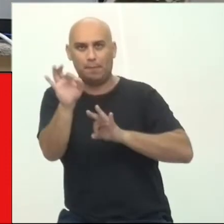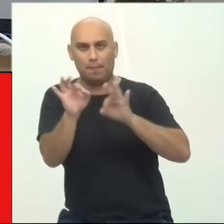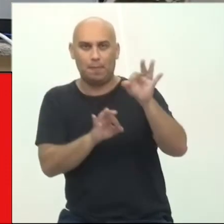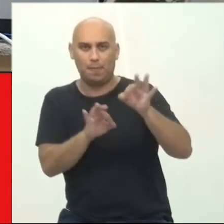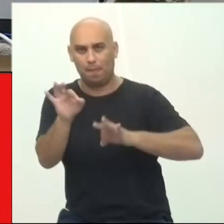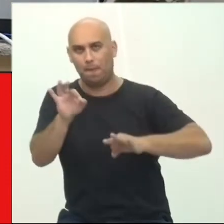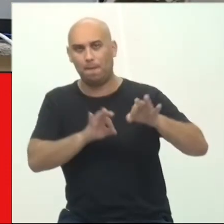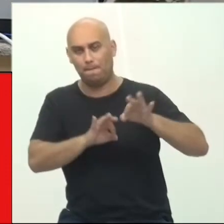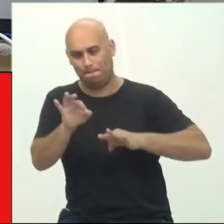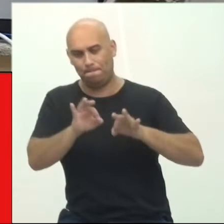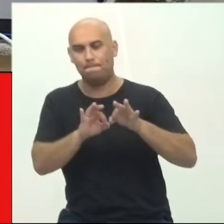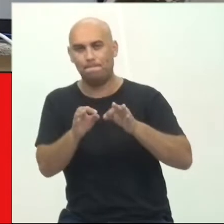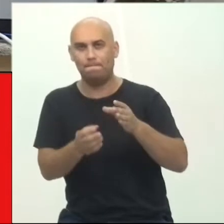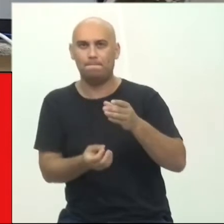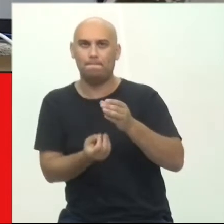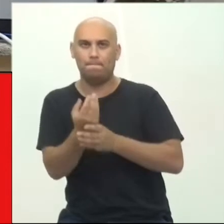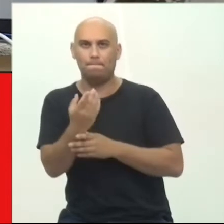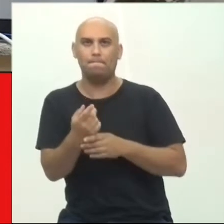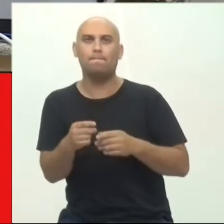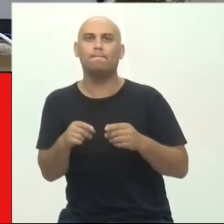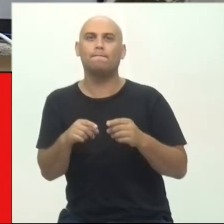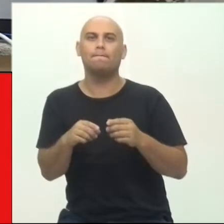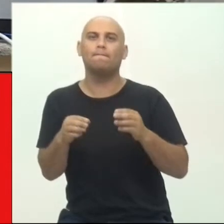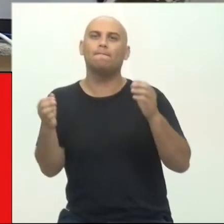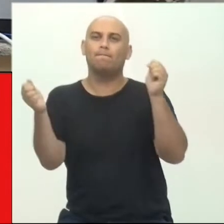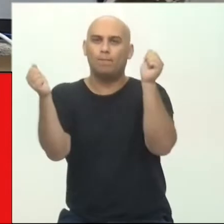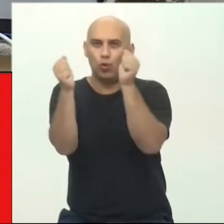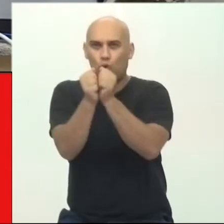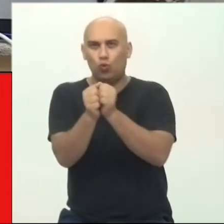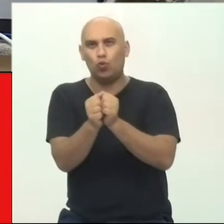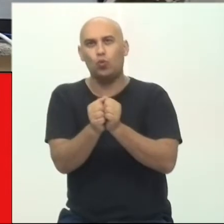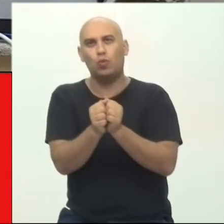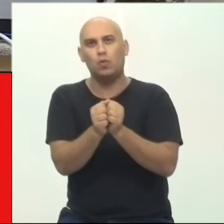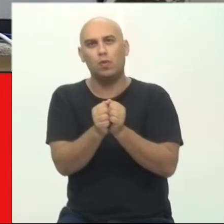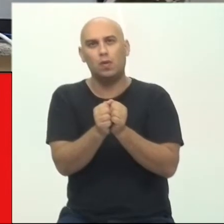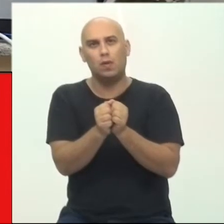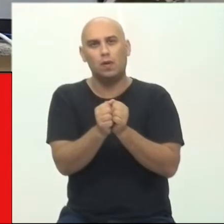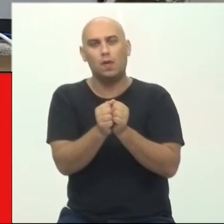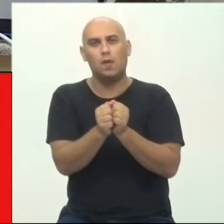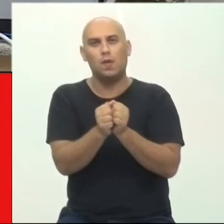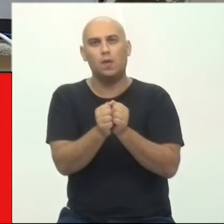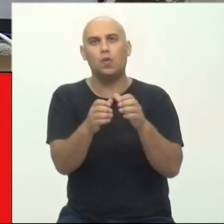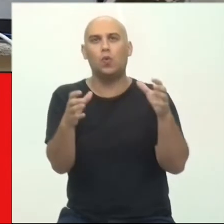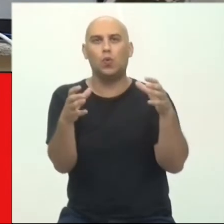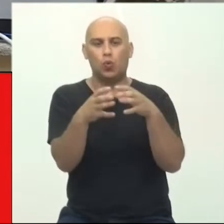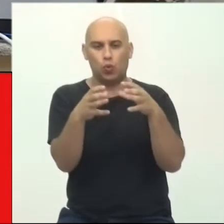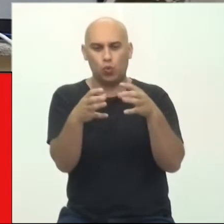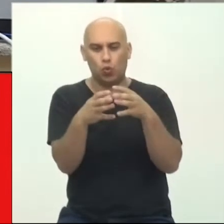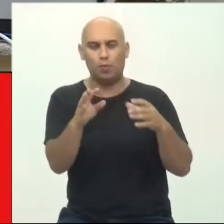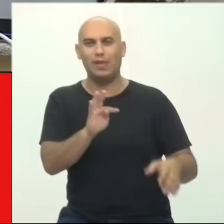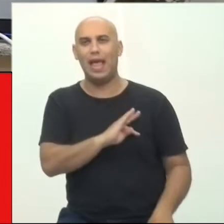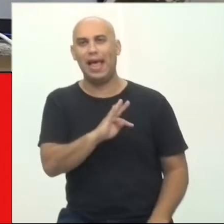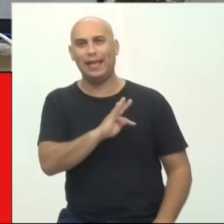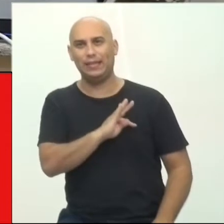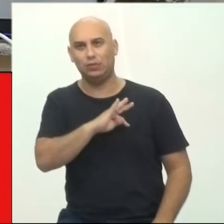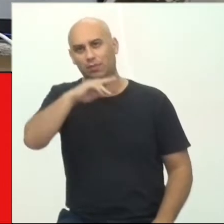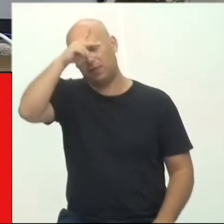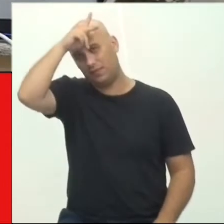houve um alinhamento junto com a equipe técnica da prefeitura, ou se teve alguma